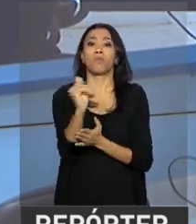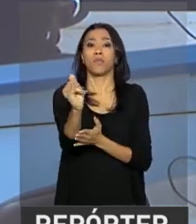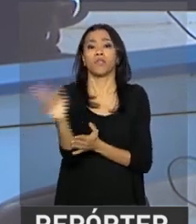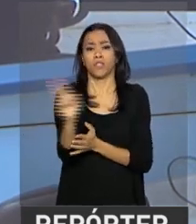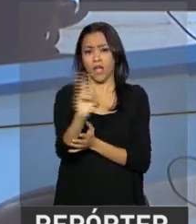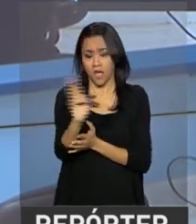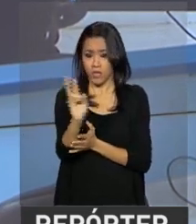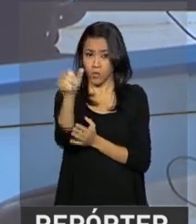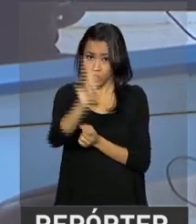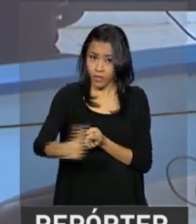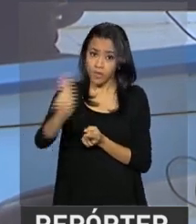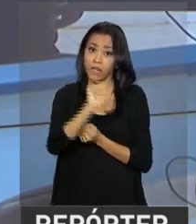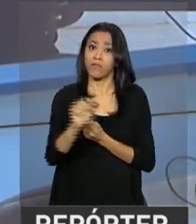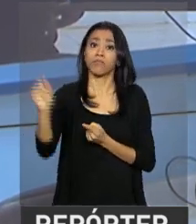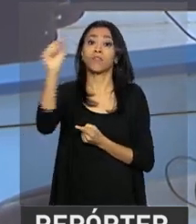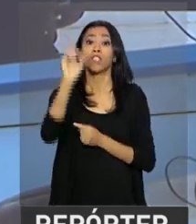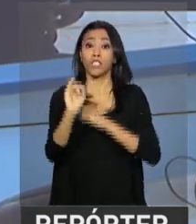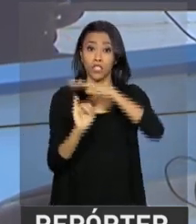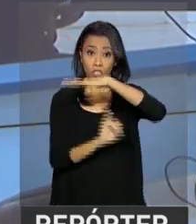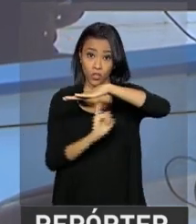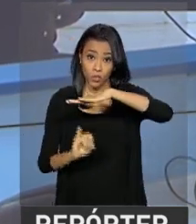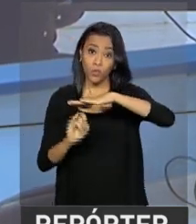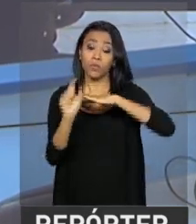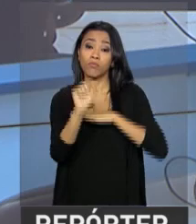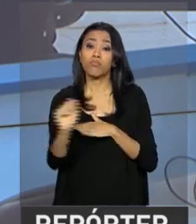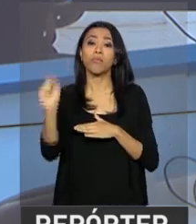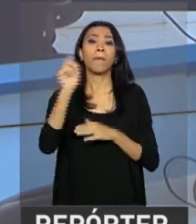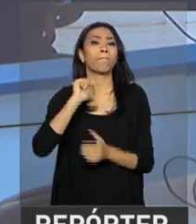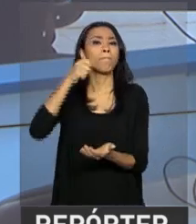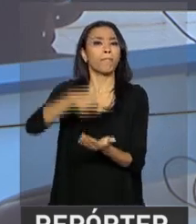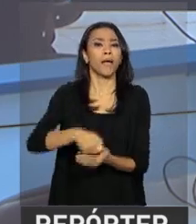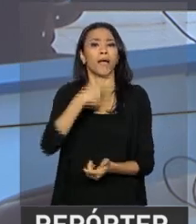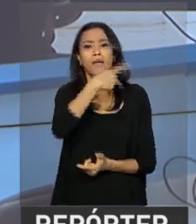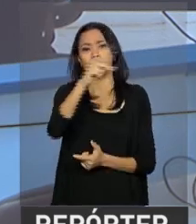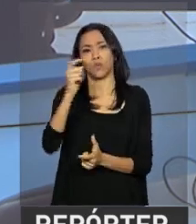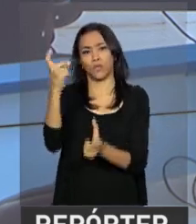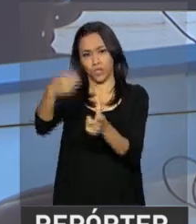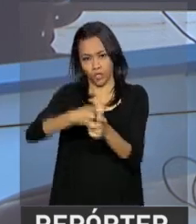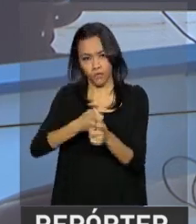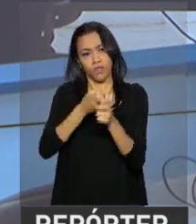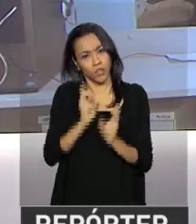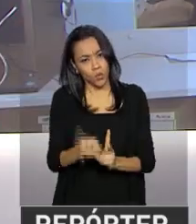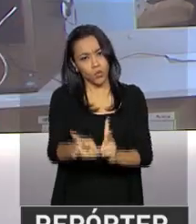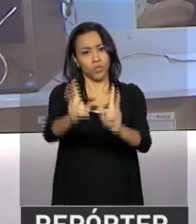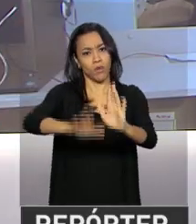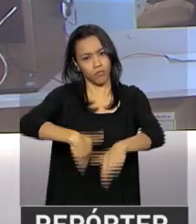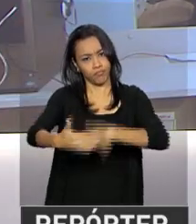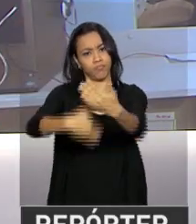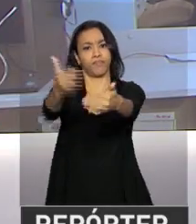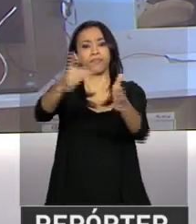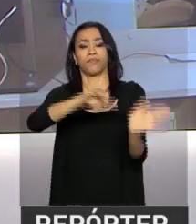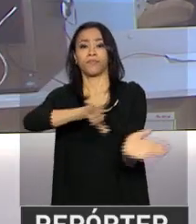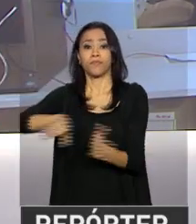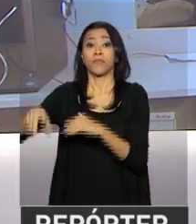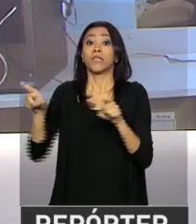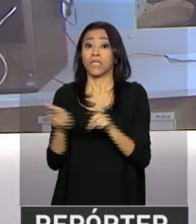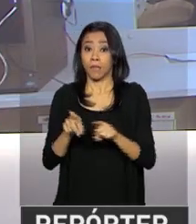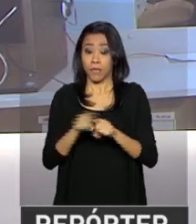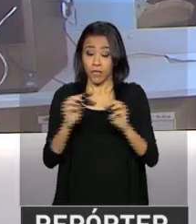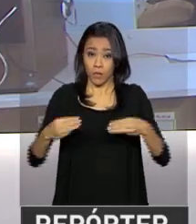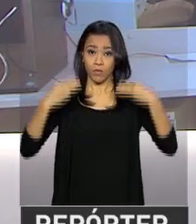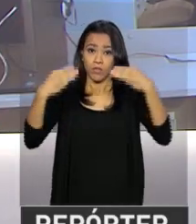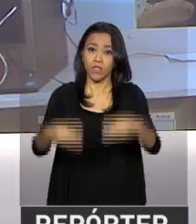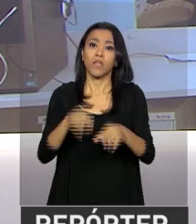para as universidades e institutos federais pagarem dívidas e garantirem o funcionamento. O Ministério da Educação também